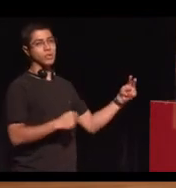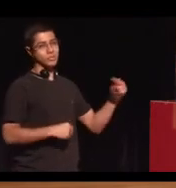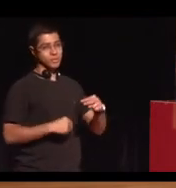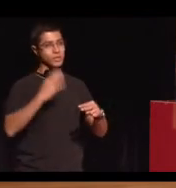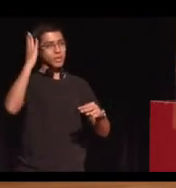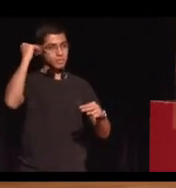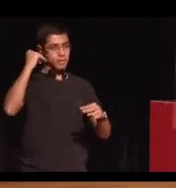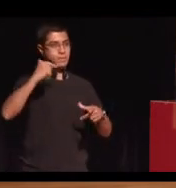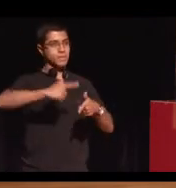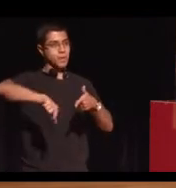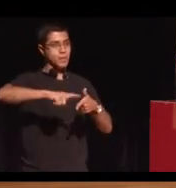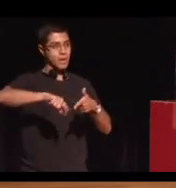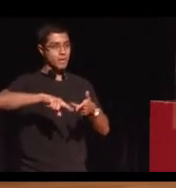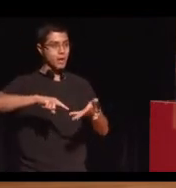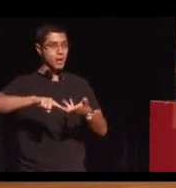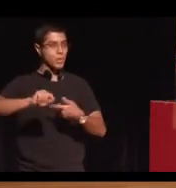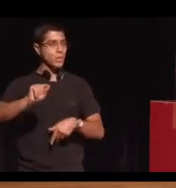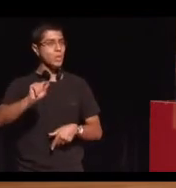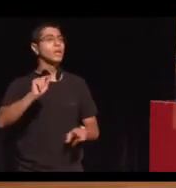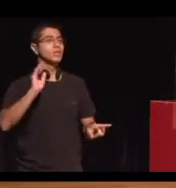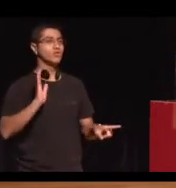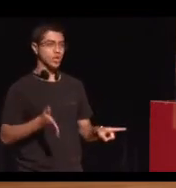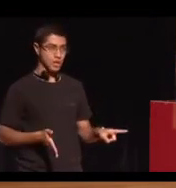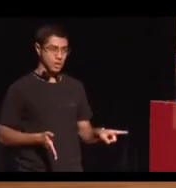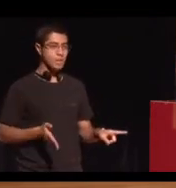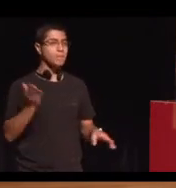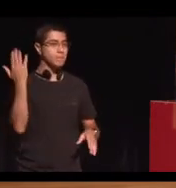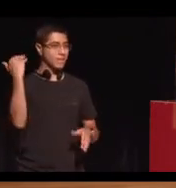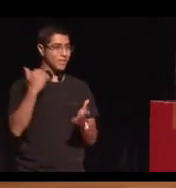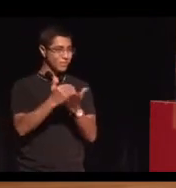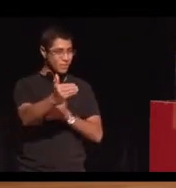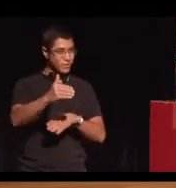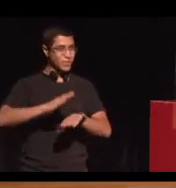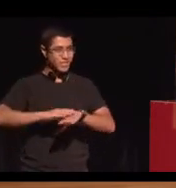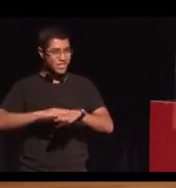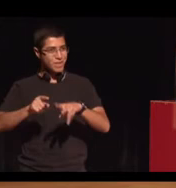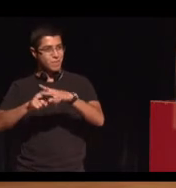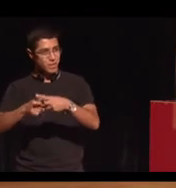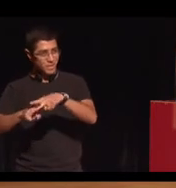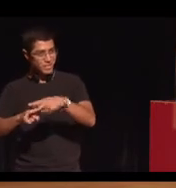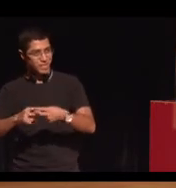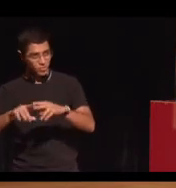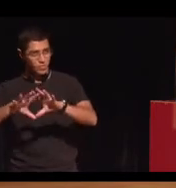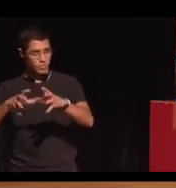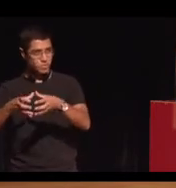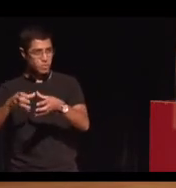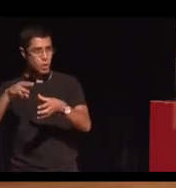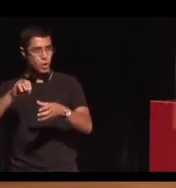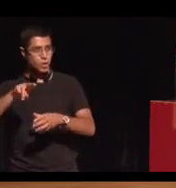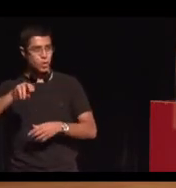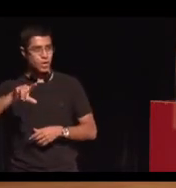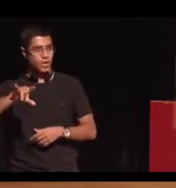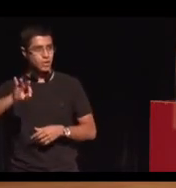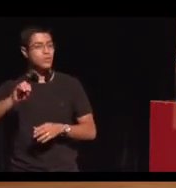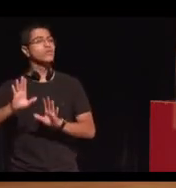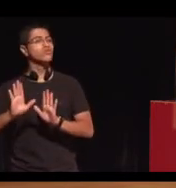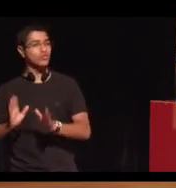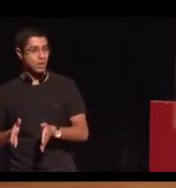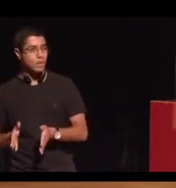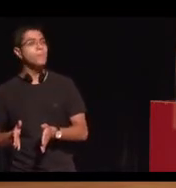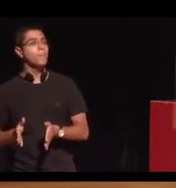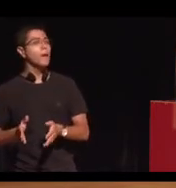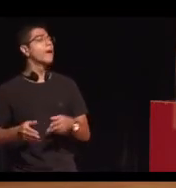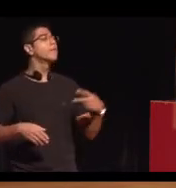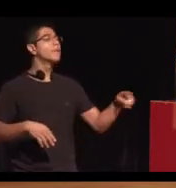tinha encontrado quando a gente começou a dar manutenção no monolito. A gente já tinha priorizado as dores do cliente, o que era o